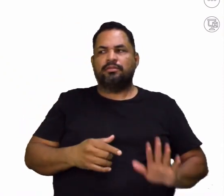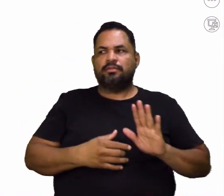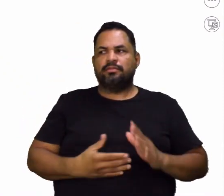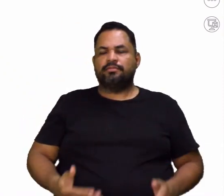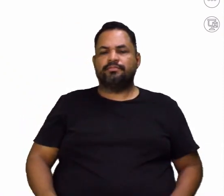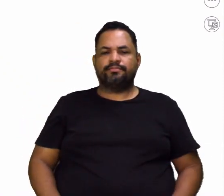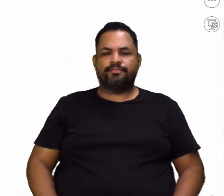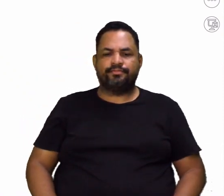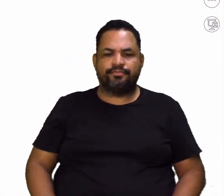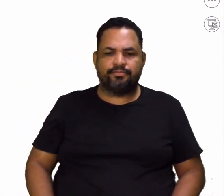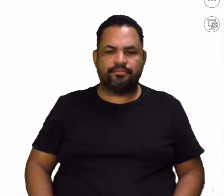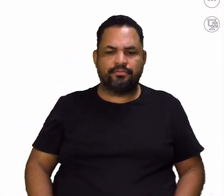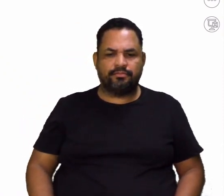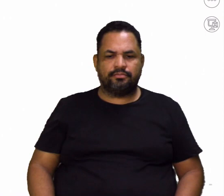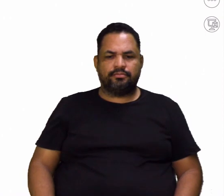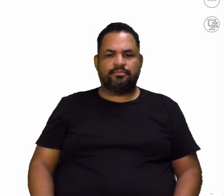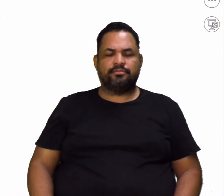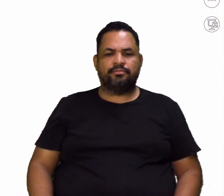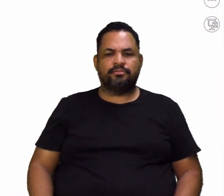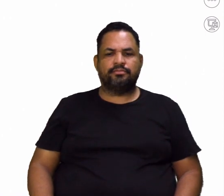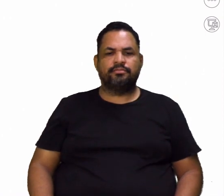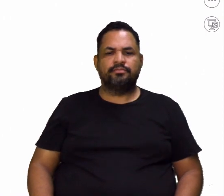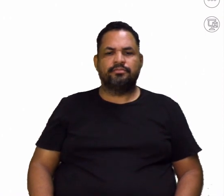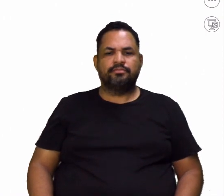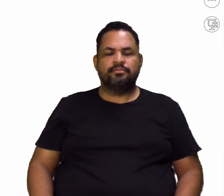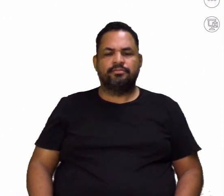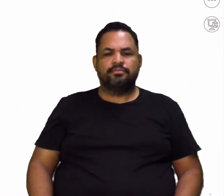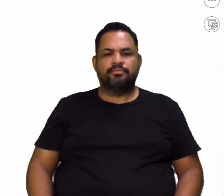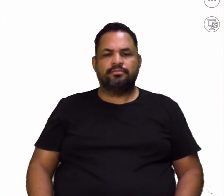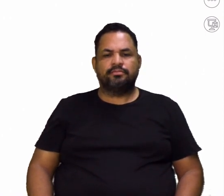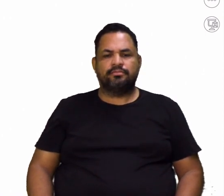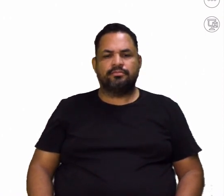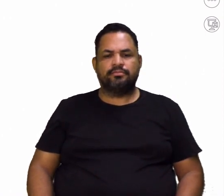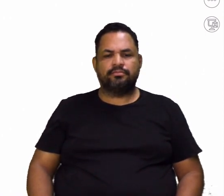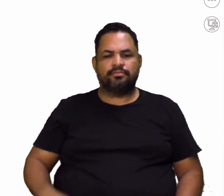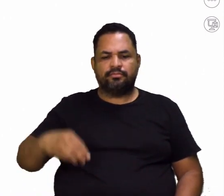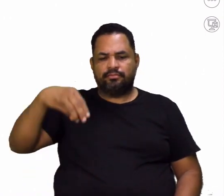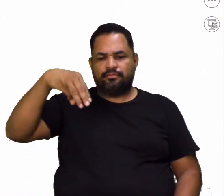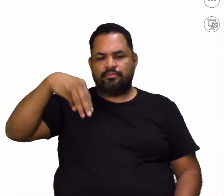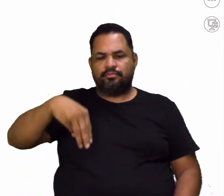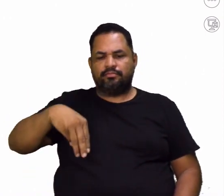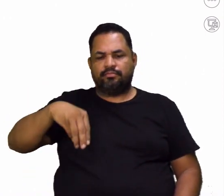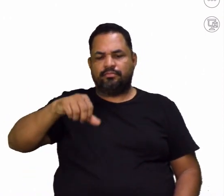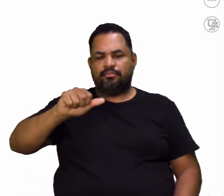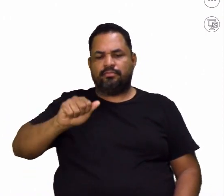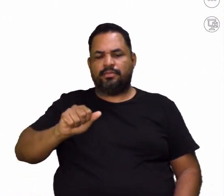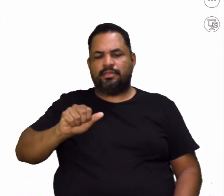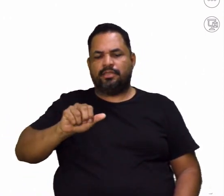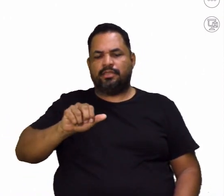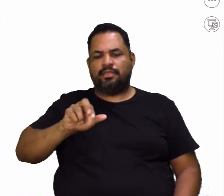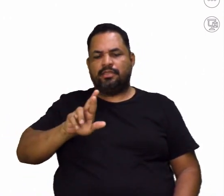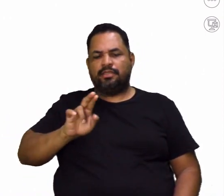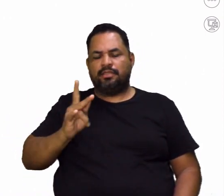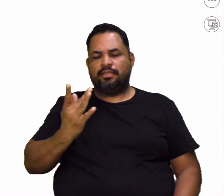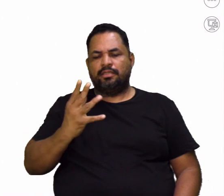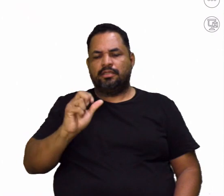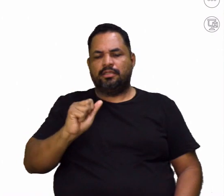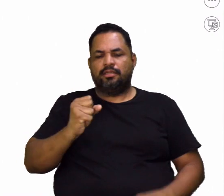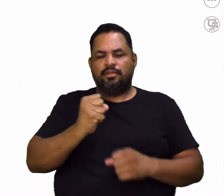essa daqui essa obra né que foi Marinha de 1919